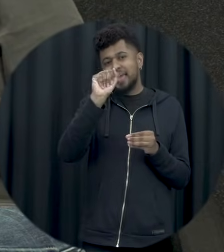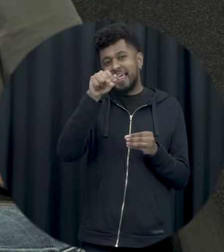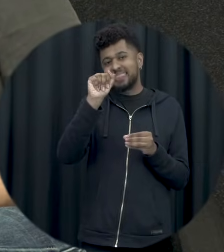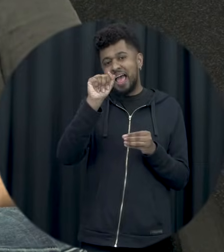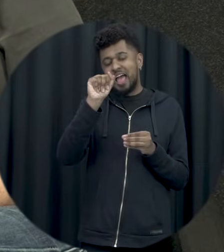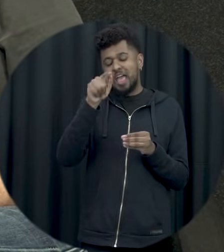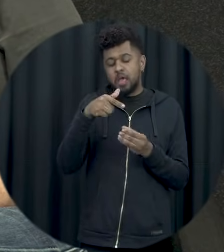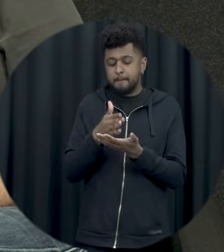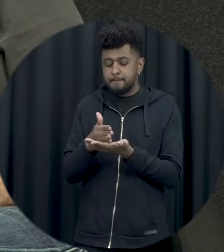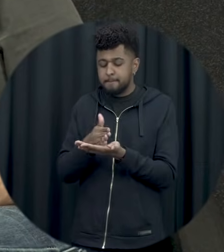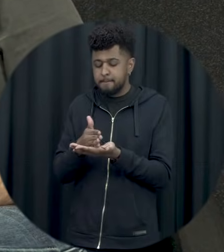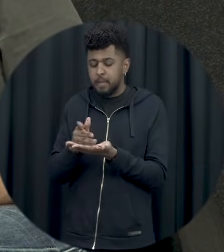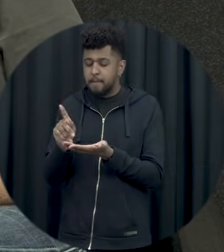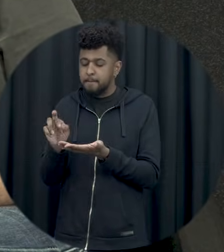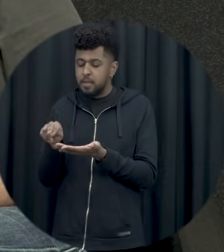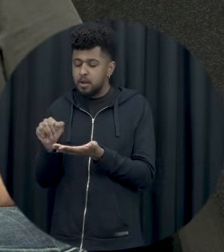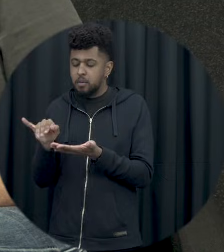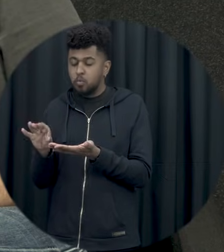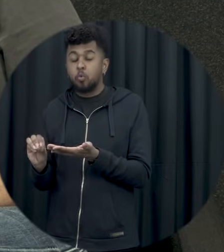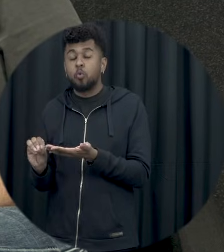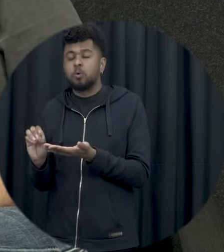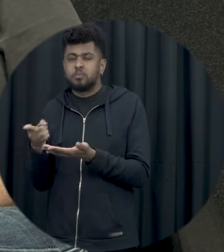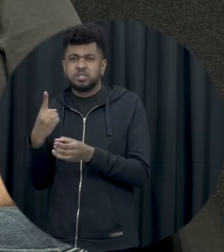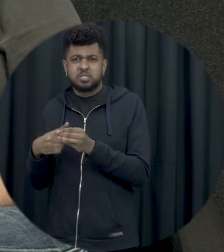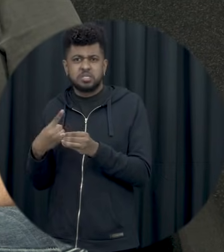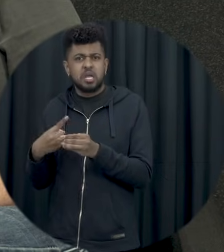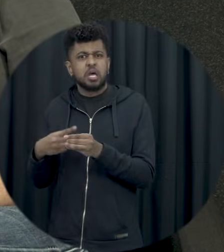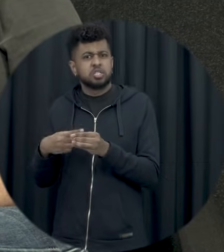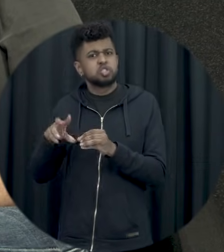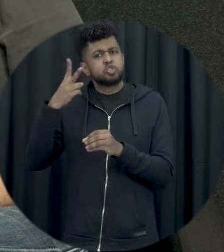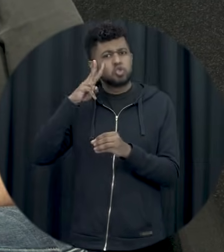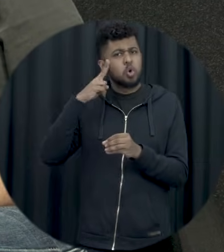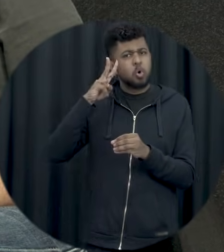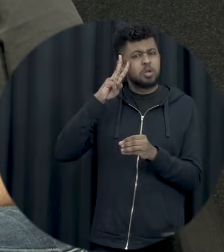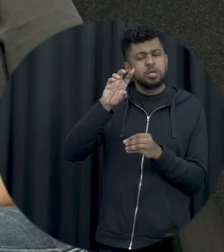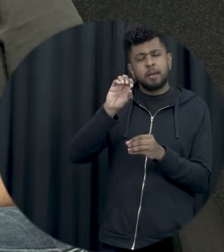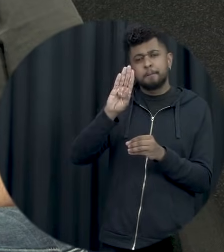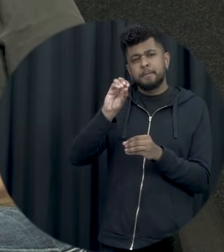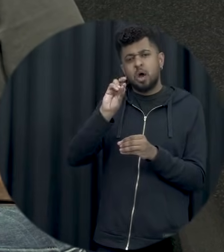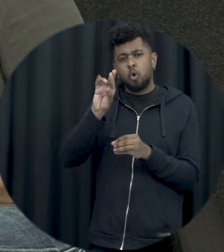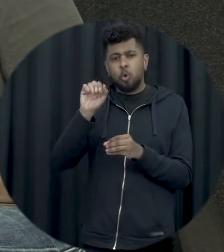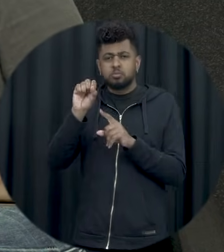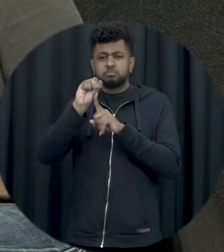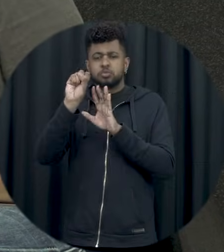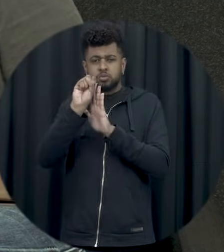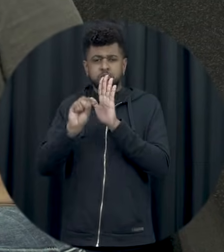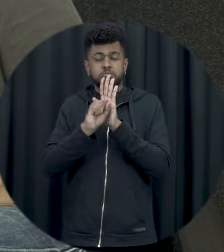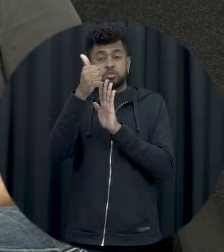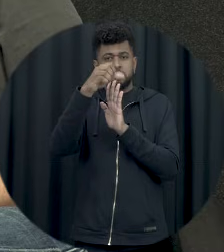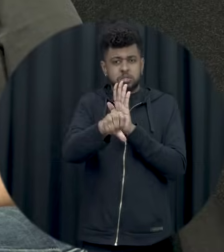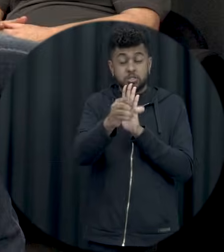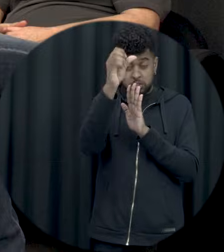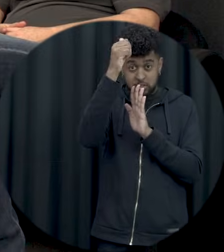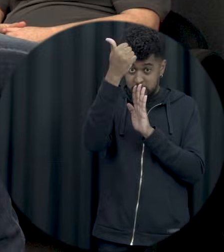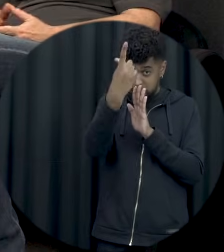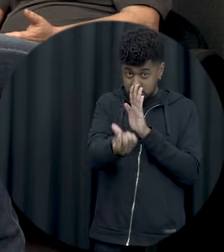entre Paraíba e Pernambuco, uma cidade histórica, uma cidade antiga, barroca, do século XVI. E aí, quando eu terminei, defendi em